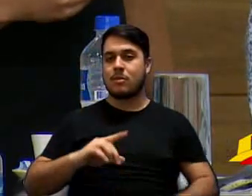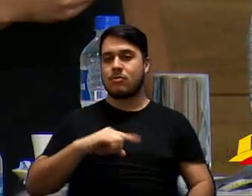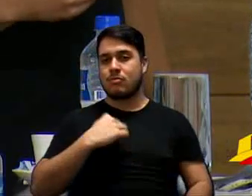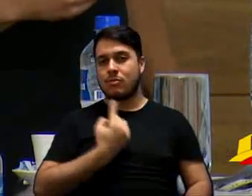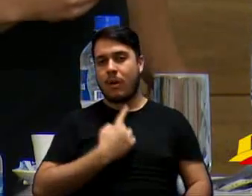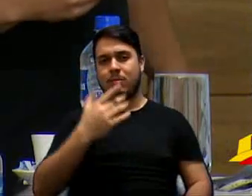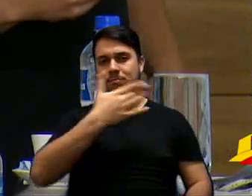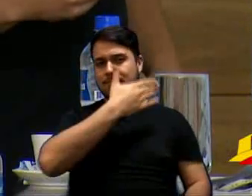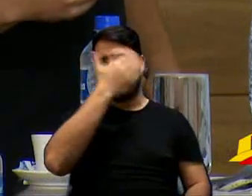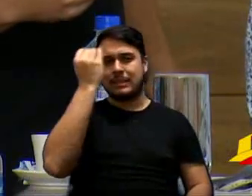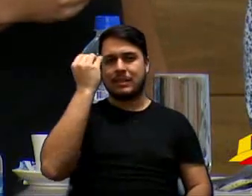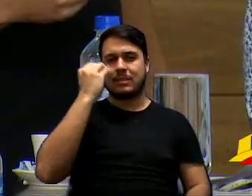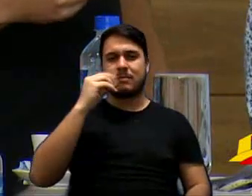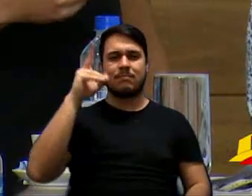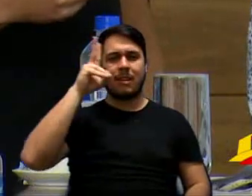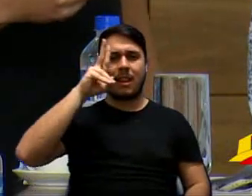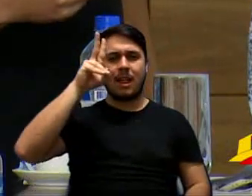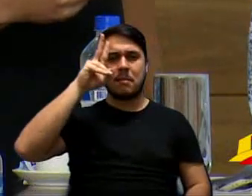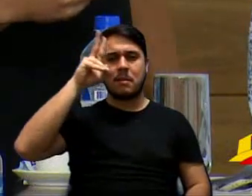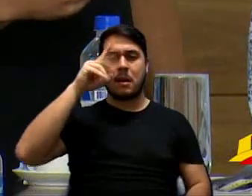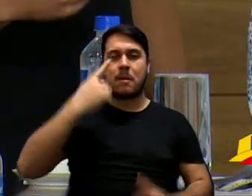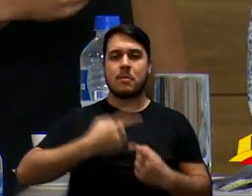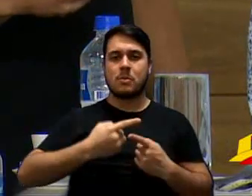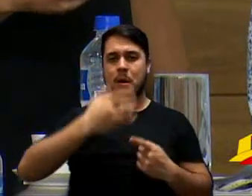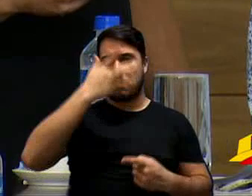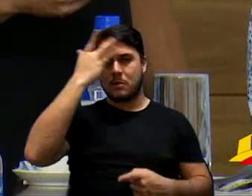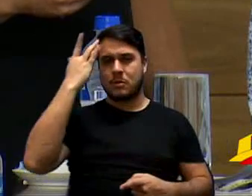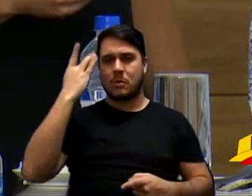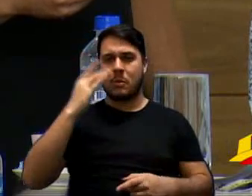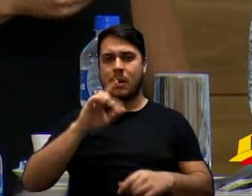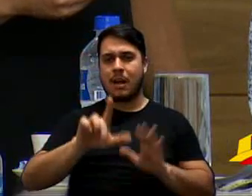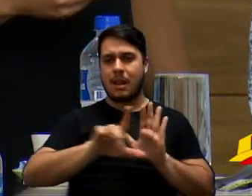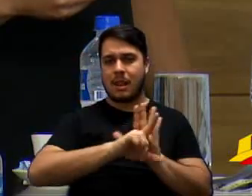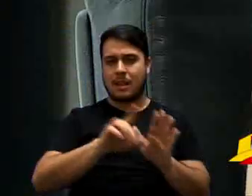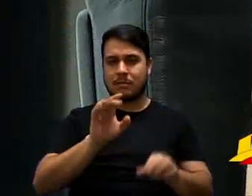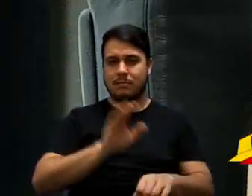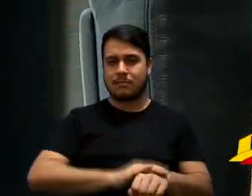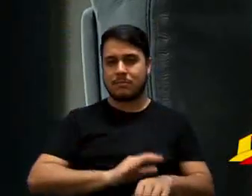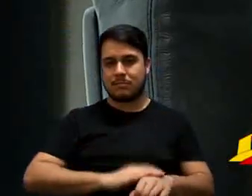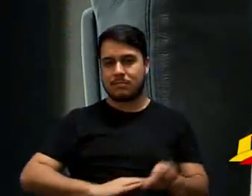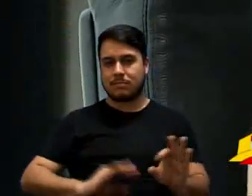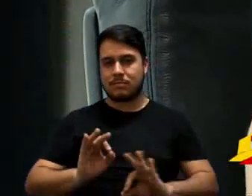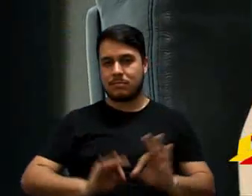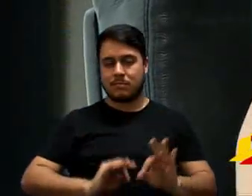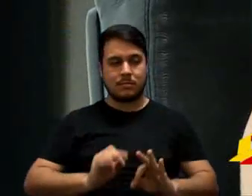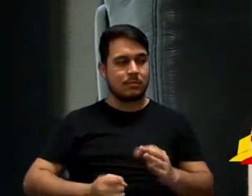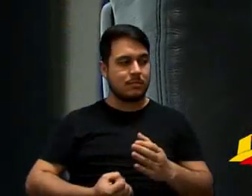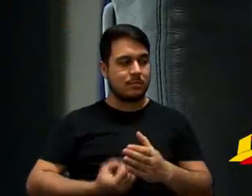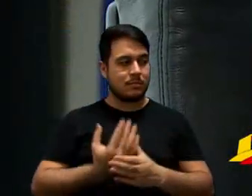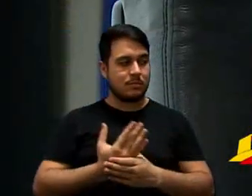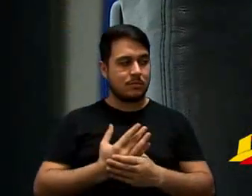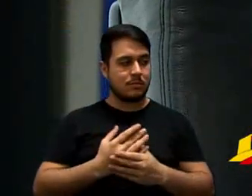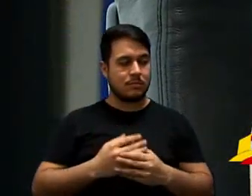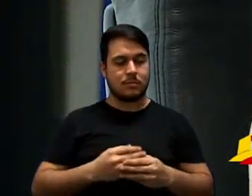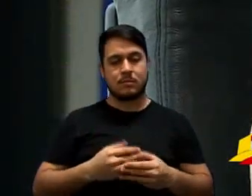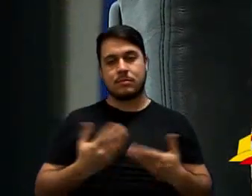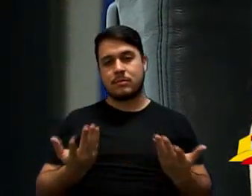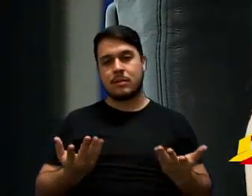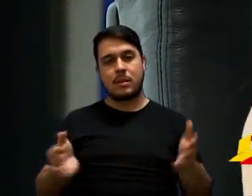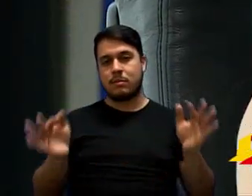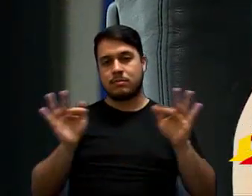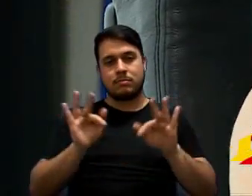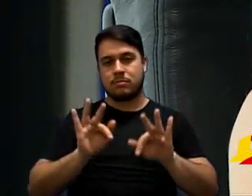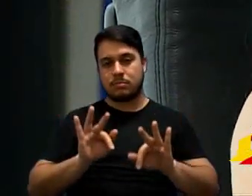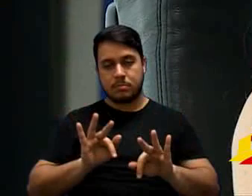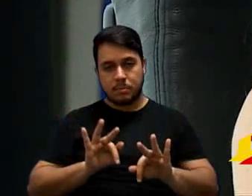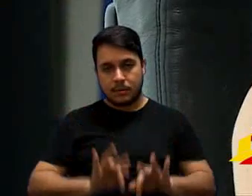muito esforço e muito carinho e muita dedicação em conosco brigar e aí só também né pra pra terminar